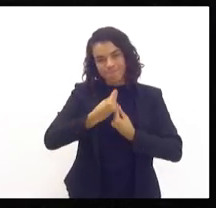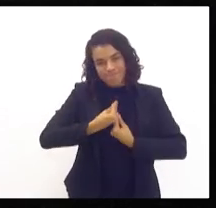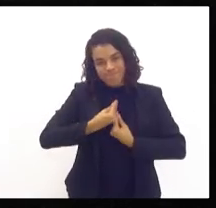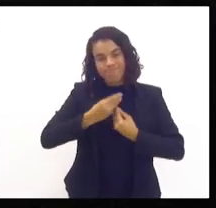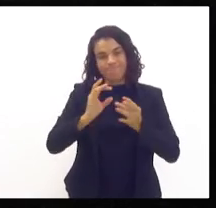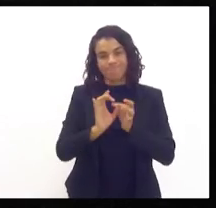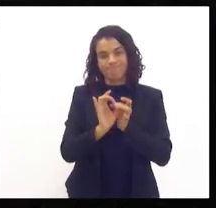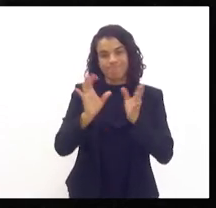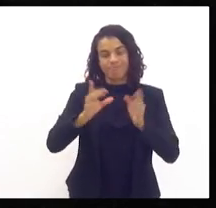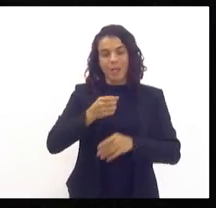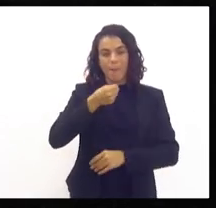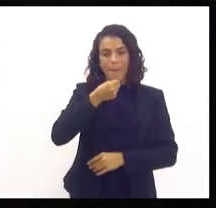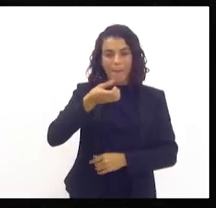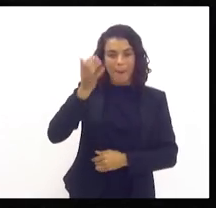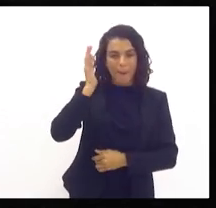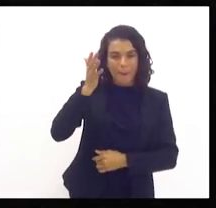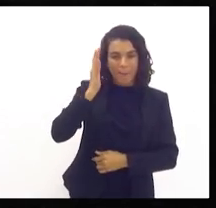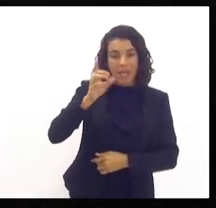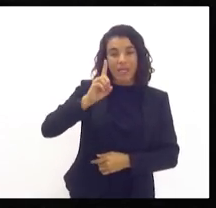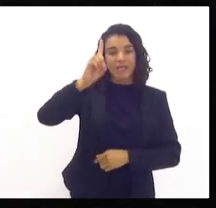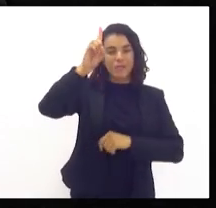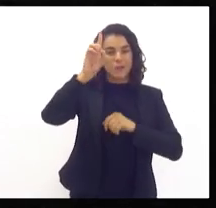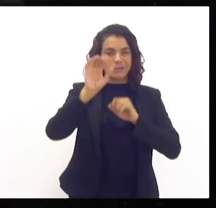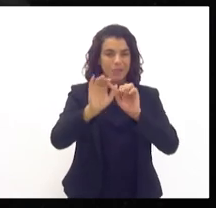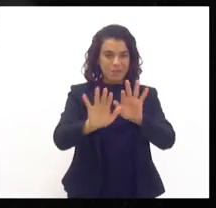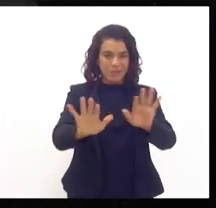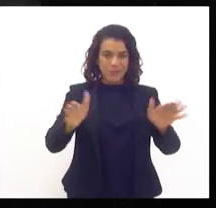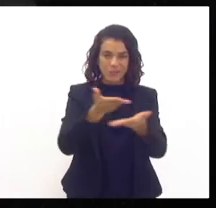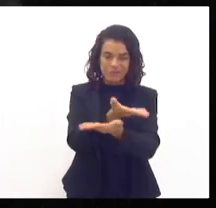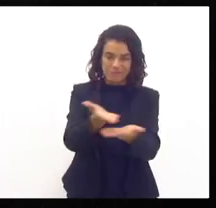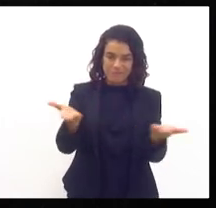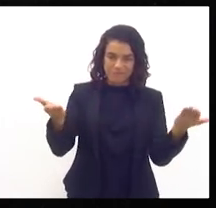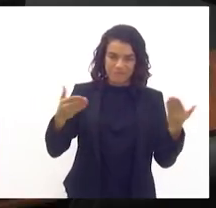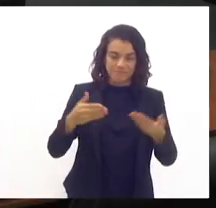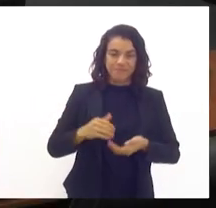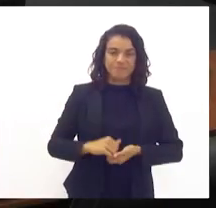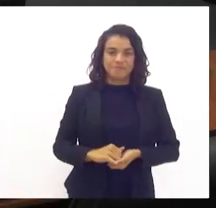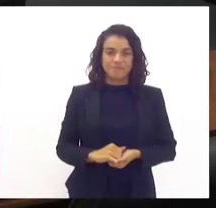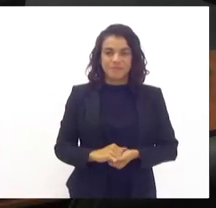a fazer uso da tribuna e que Deus abençoe a vida de todos nós.